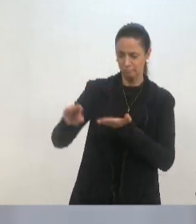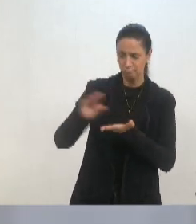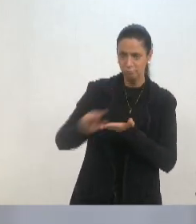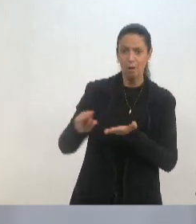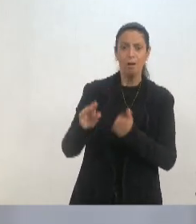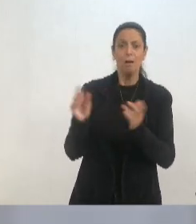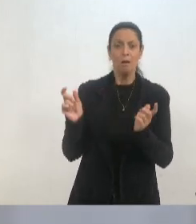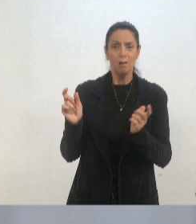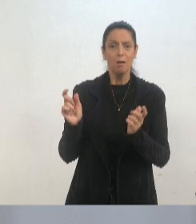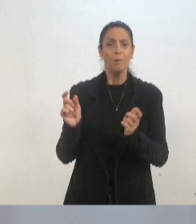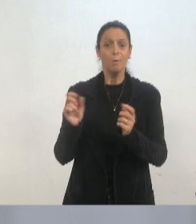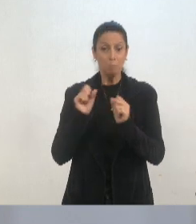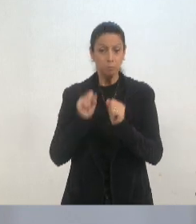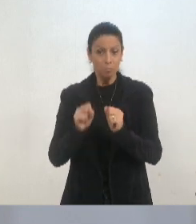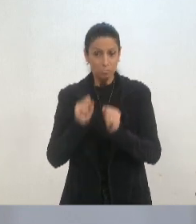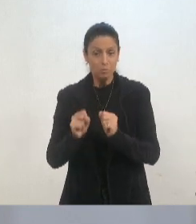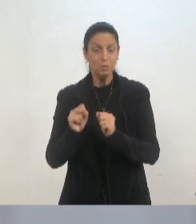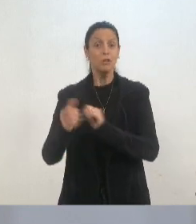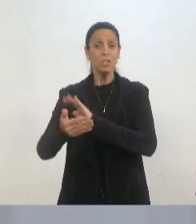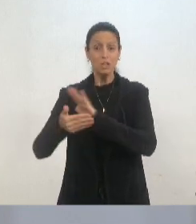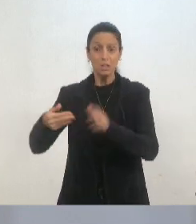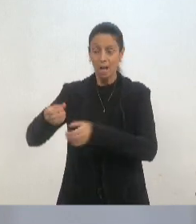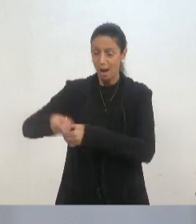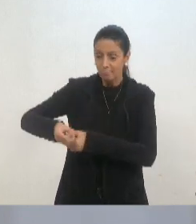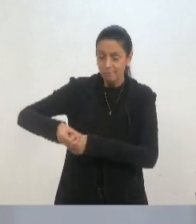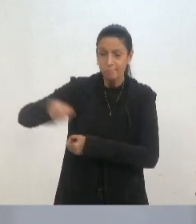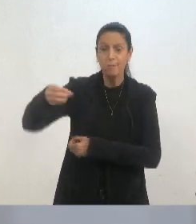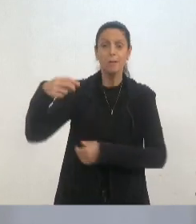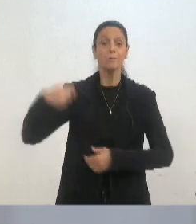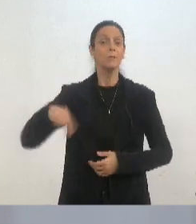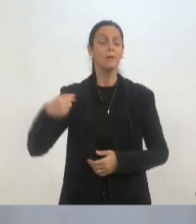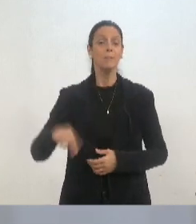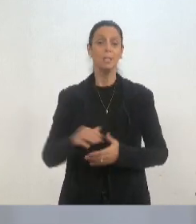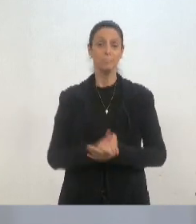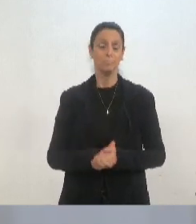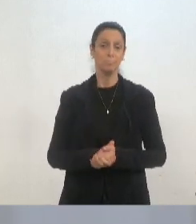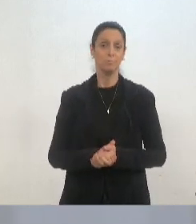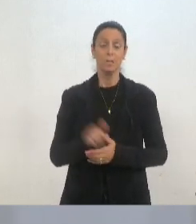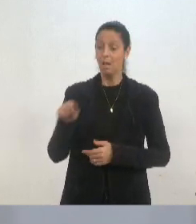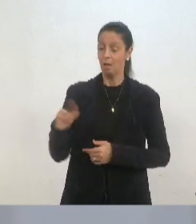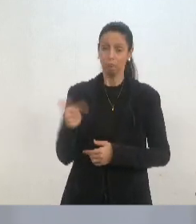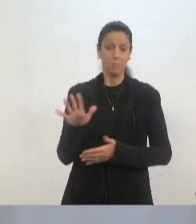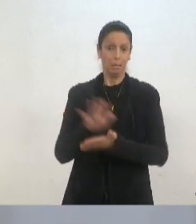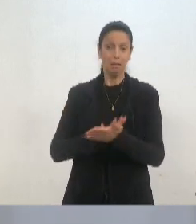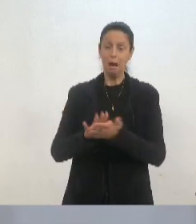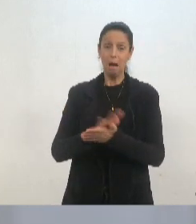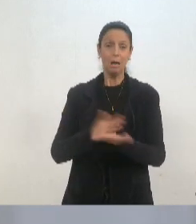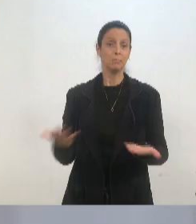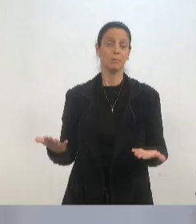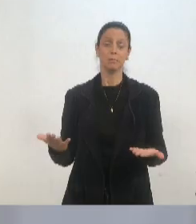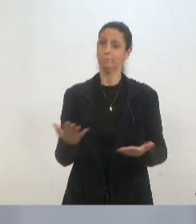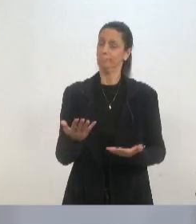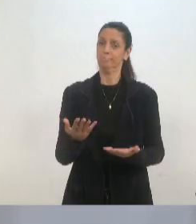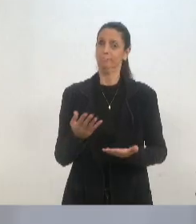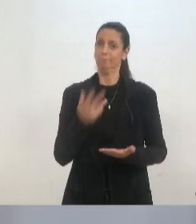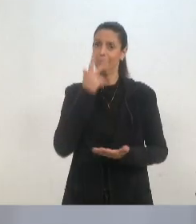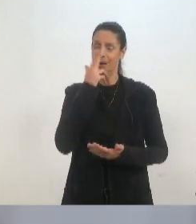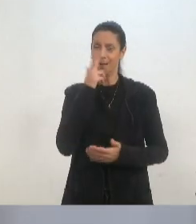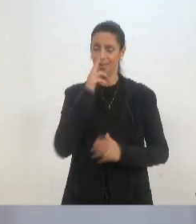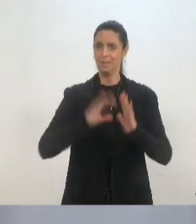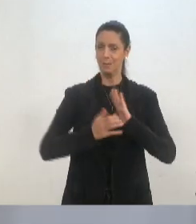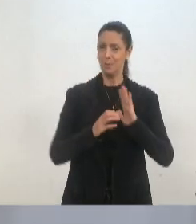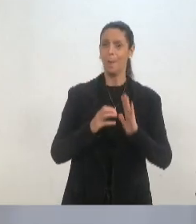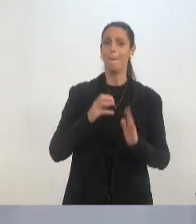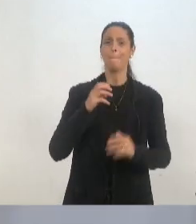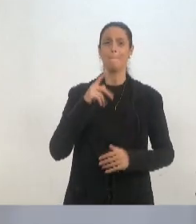tirar do chão viadutos lá na região de Navegantes, que não tem gasoduto nenhum atrapalhando? Então é narrativa, vão querer ficar jogando